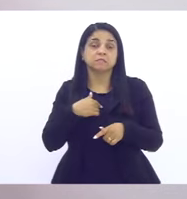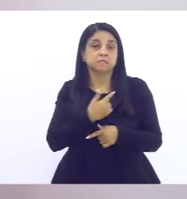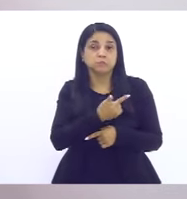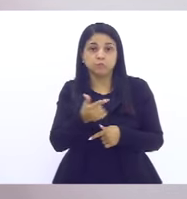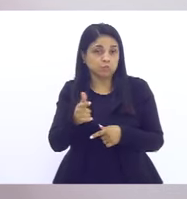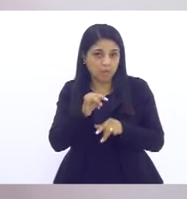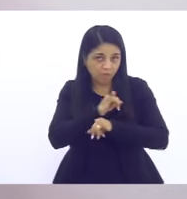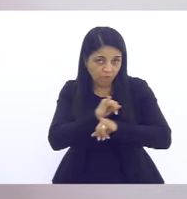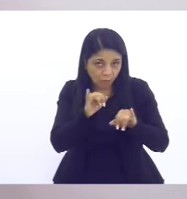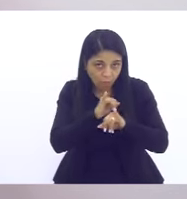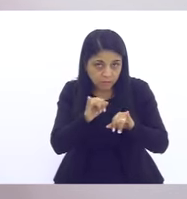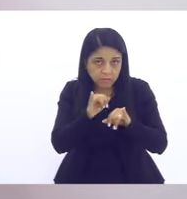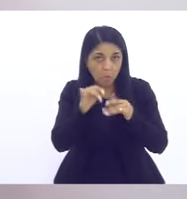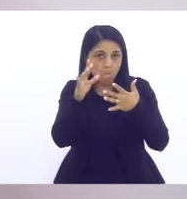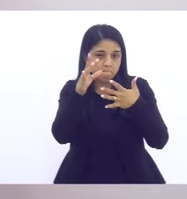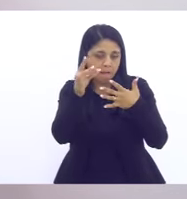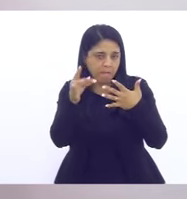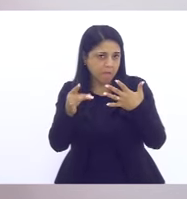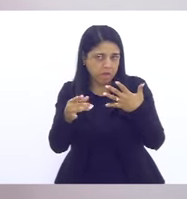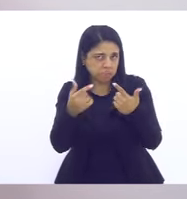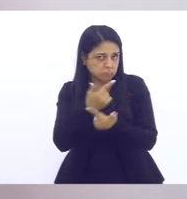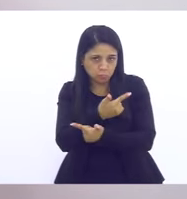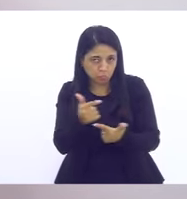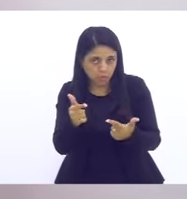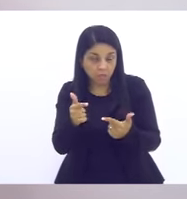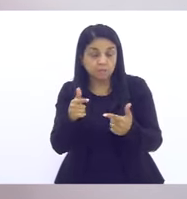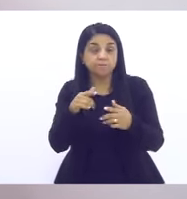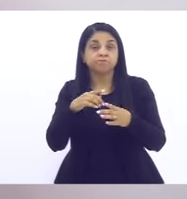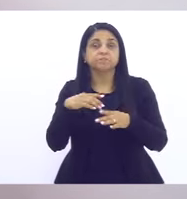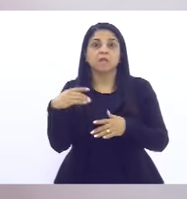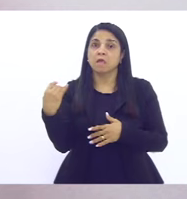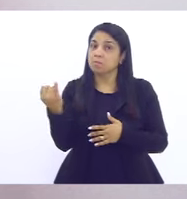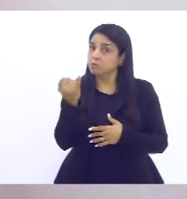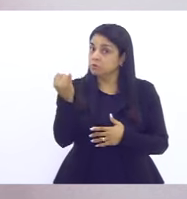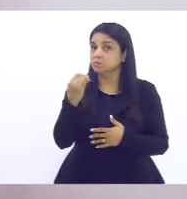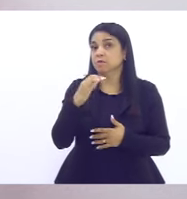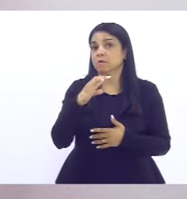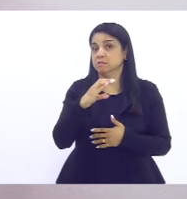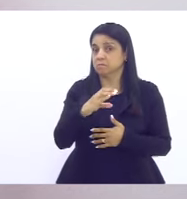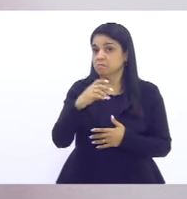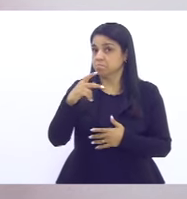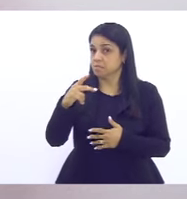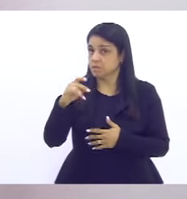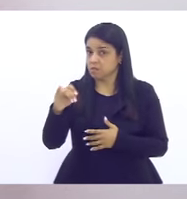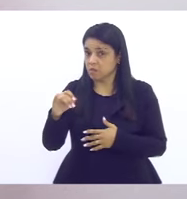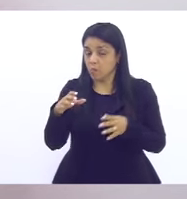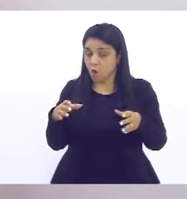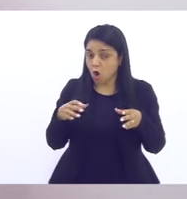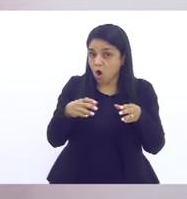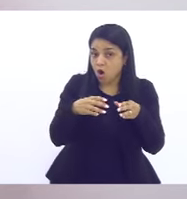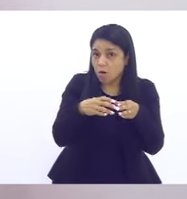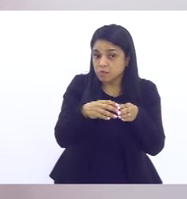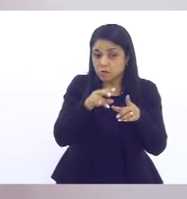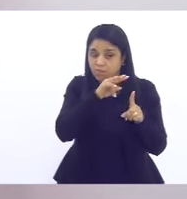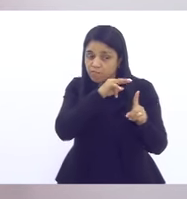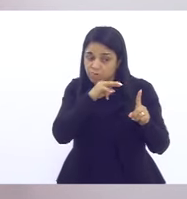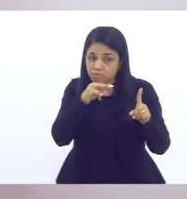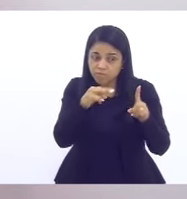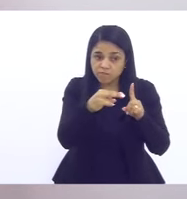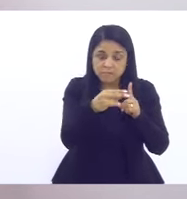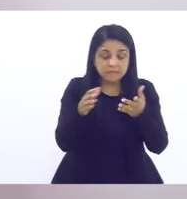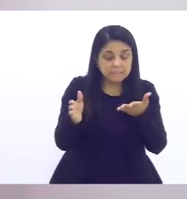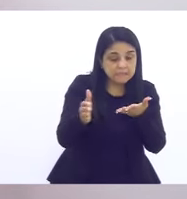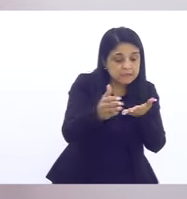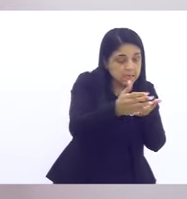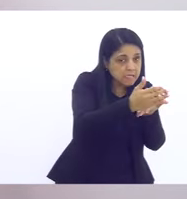essas informações detalhadas, é importante, porque a CPI, ela é uma comissão que ela visa coletar